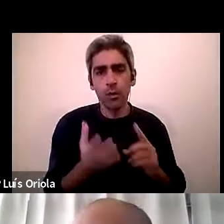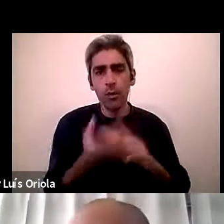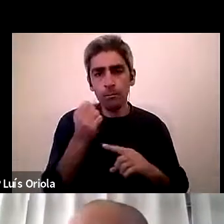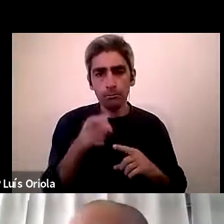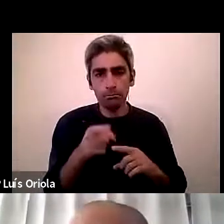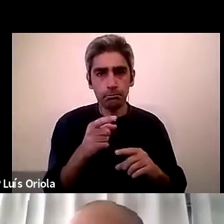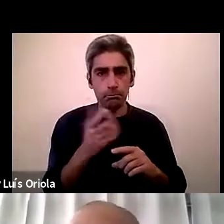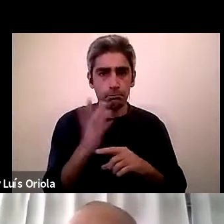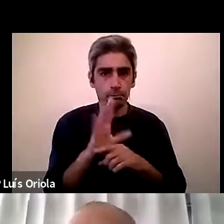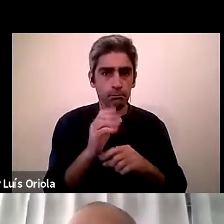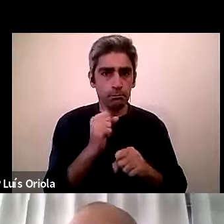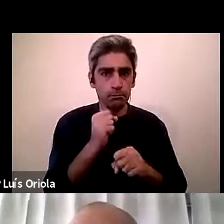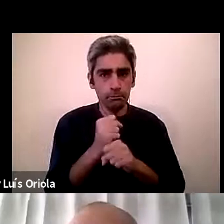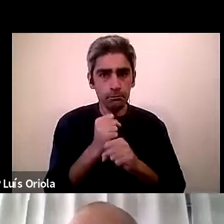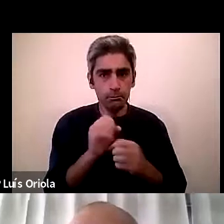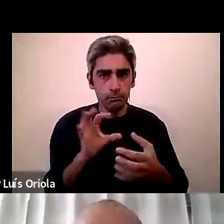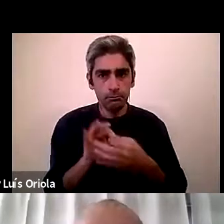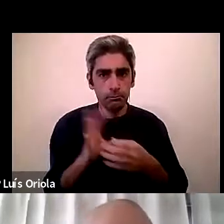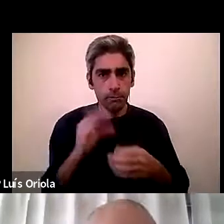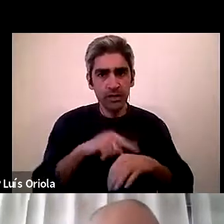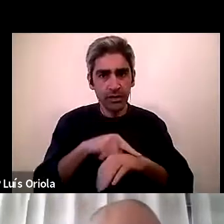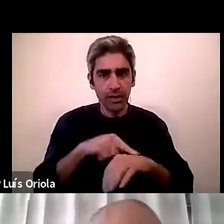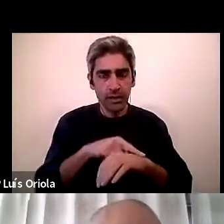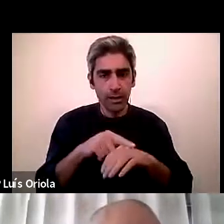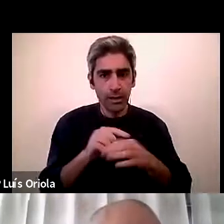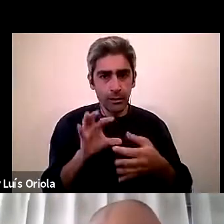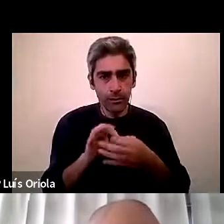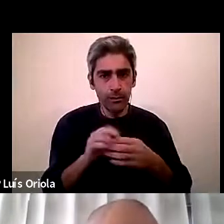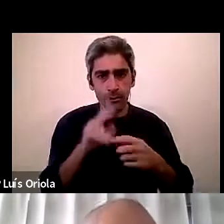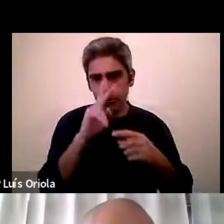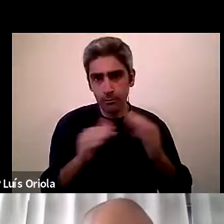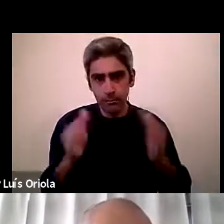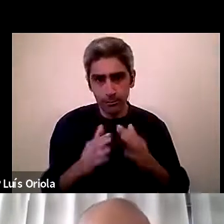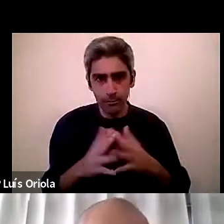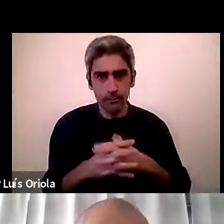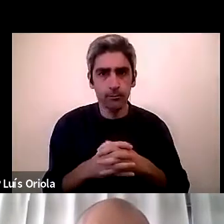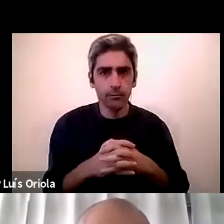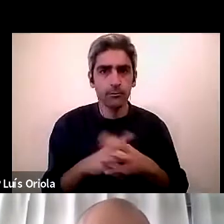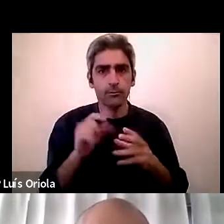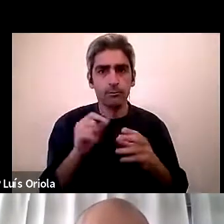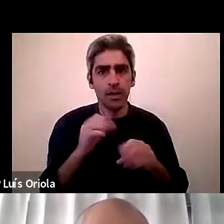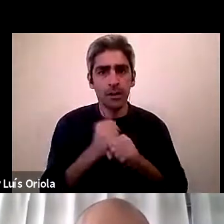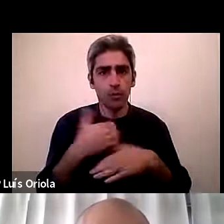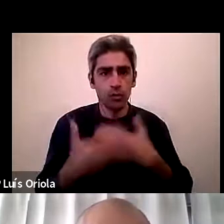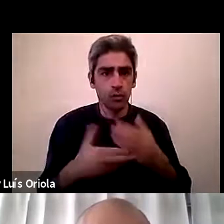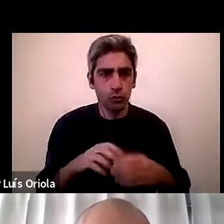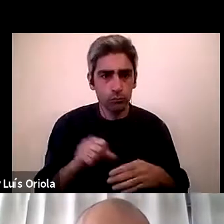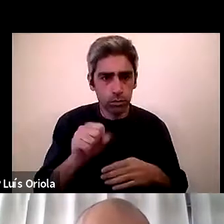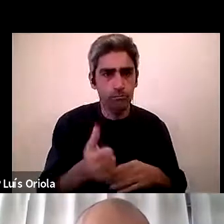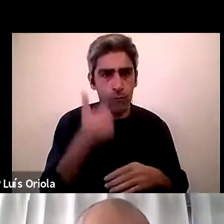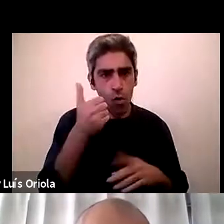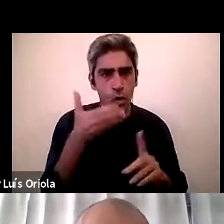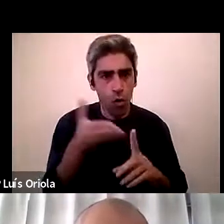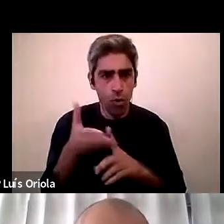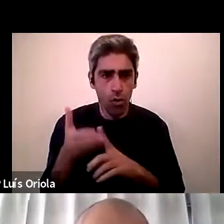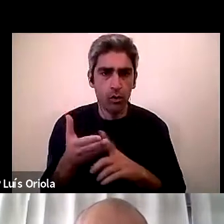estar ligada mais tempo, a ter menos interrupções e ser mais produtivo, ter uma performance melhor,